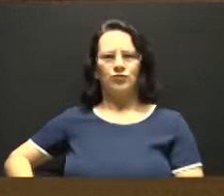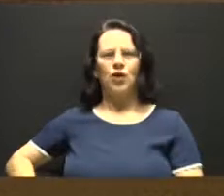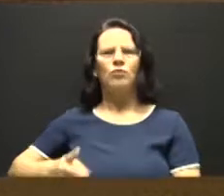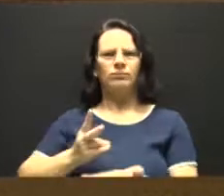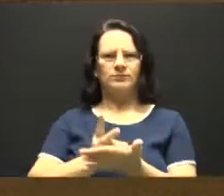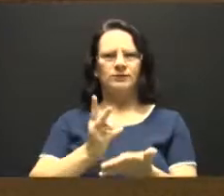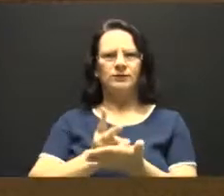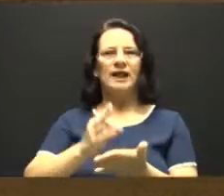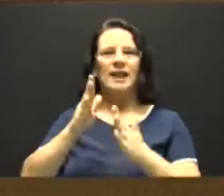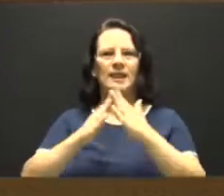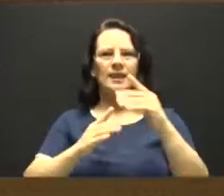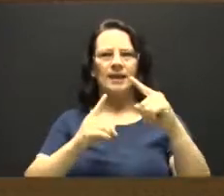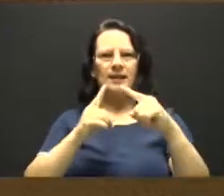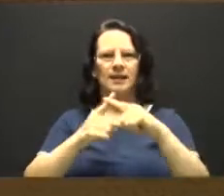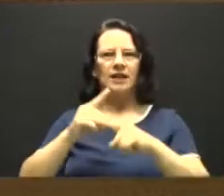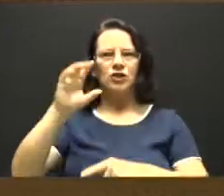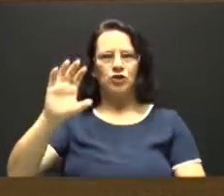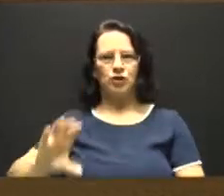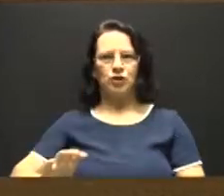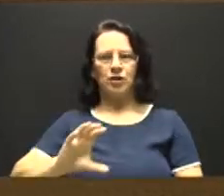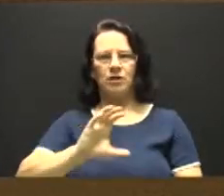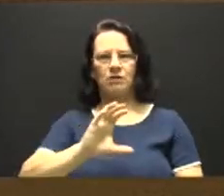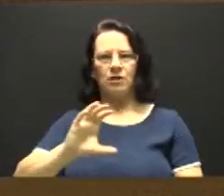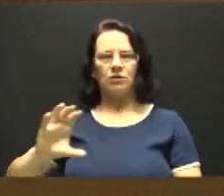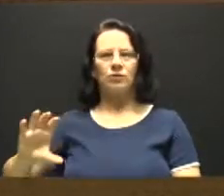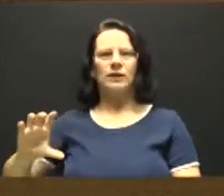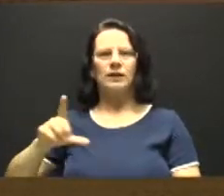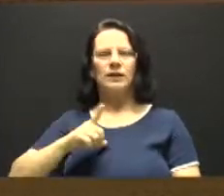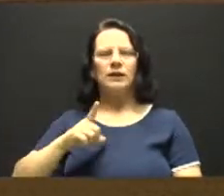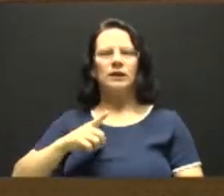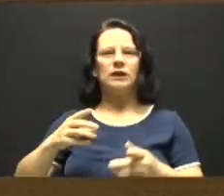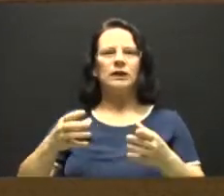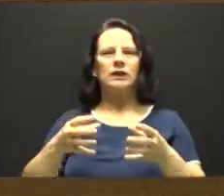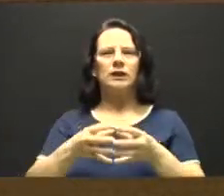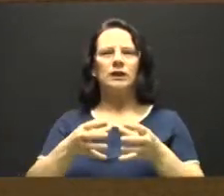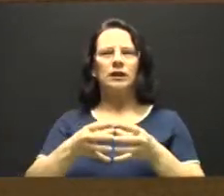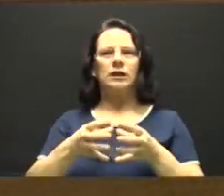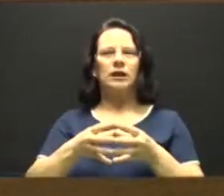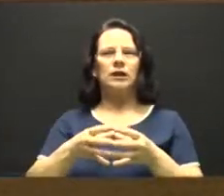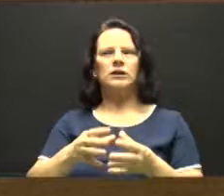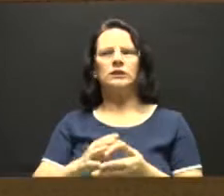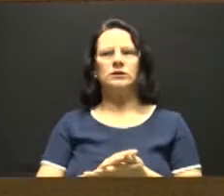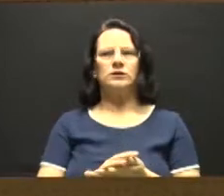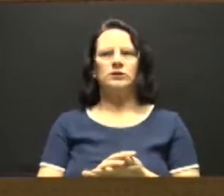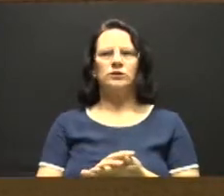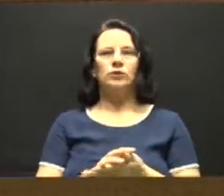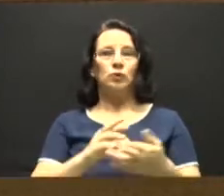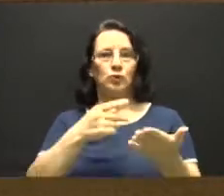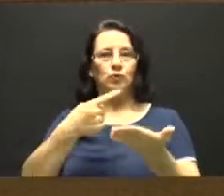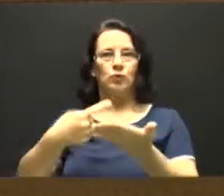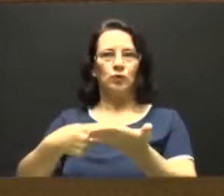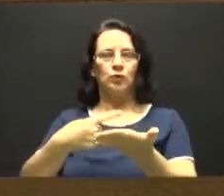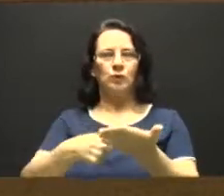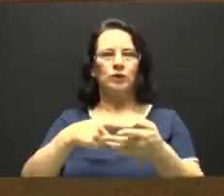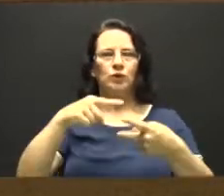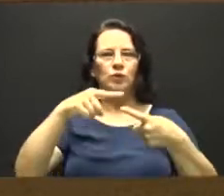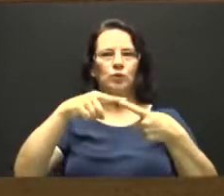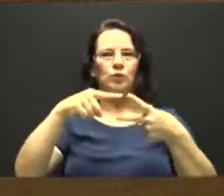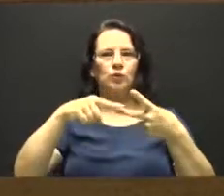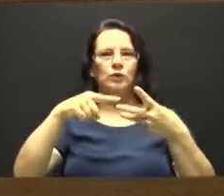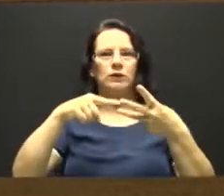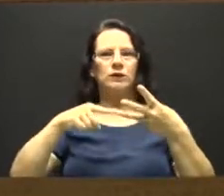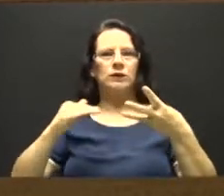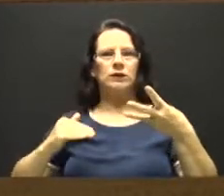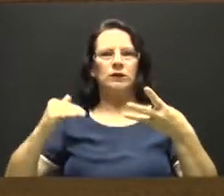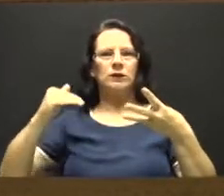católica nós temos no ministério dada ordem do sacramento da ordem nós temos três graus o